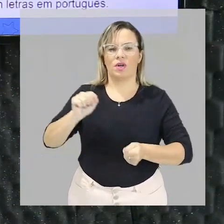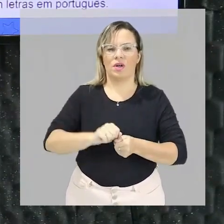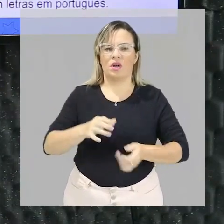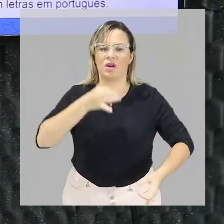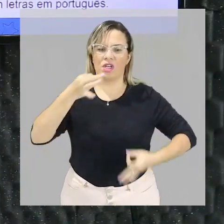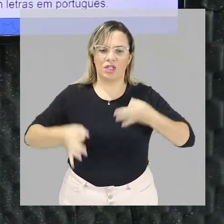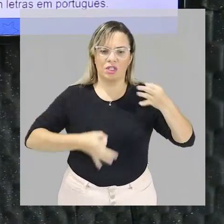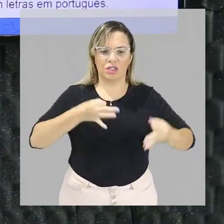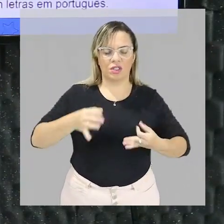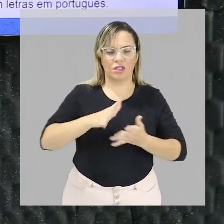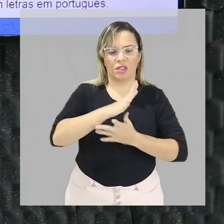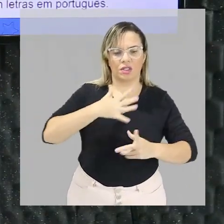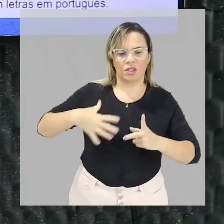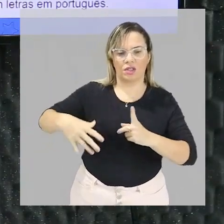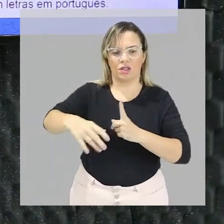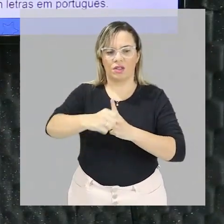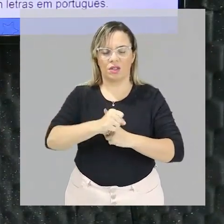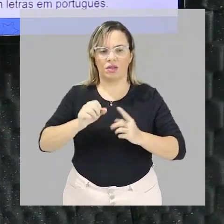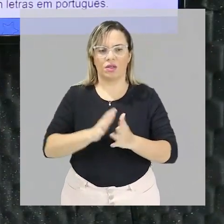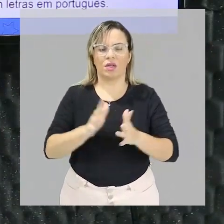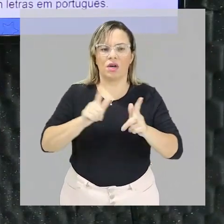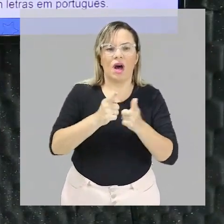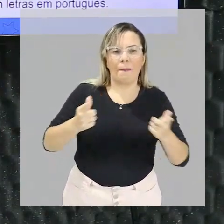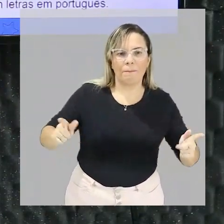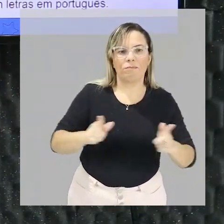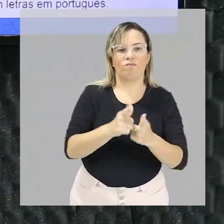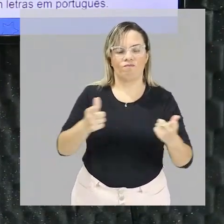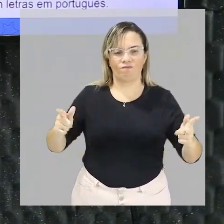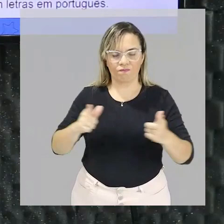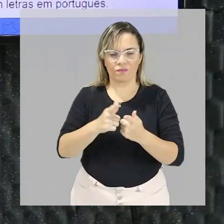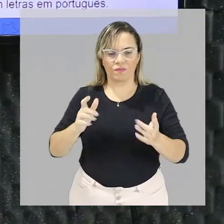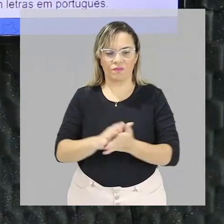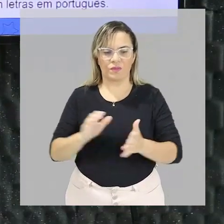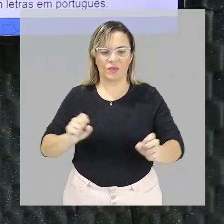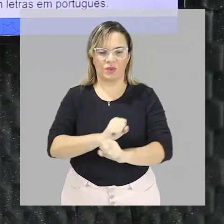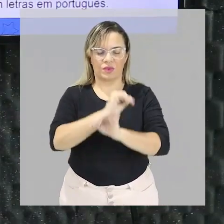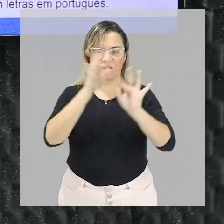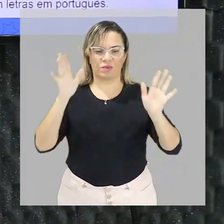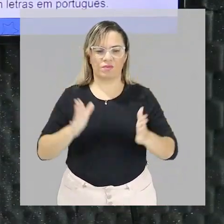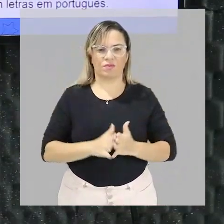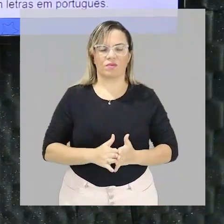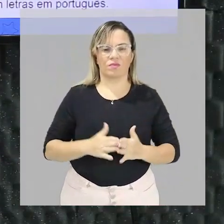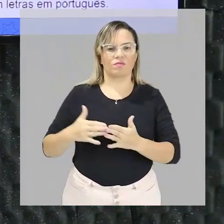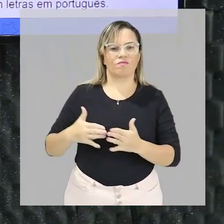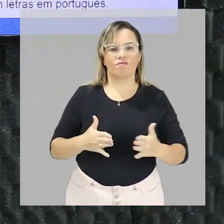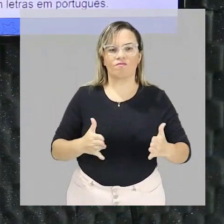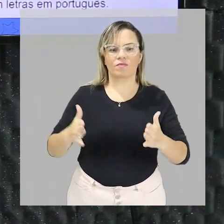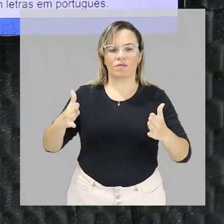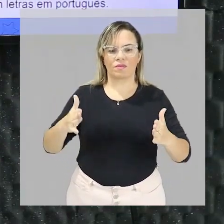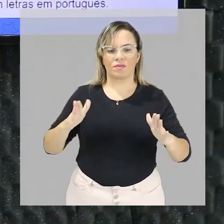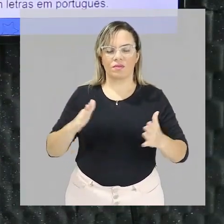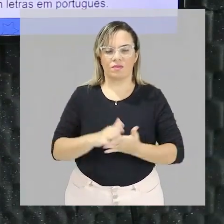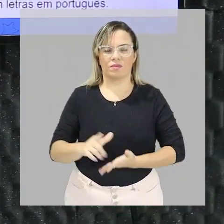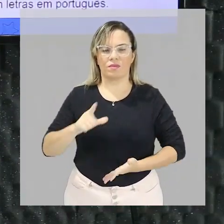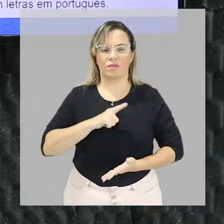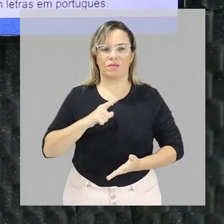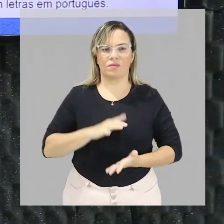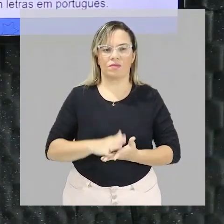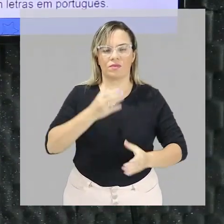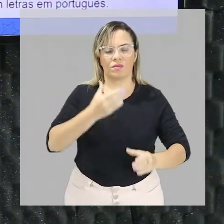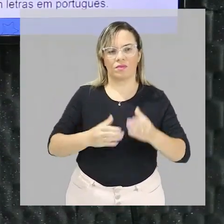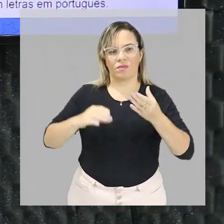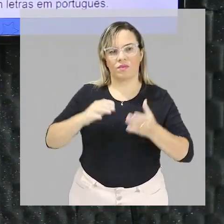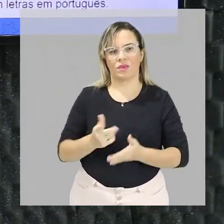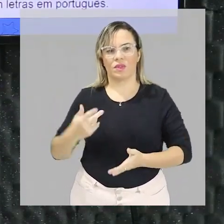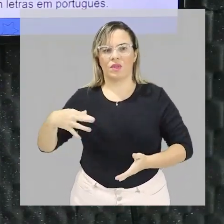críticas sociais. A música, evidentemente, ela vai enveredar. A música popular enveredou. Você tem a canção do Geraldo